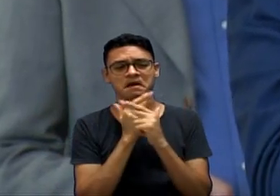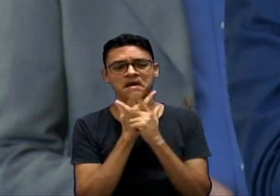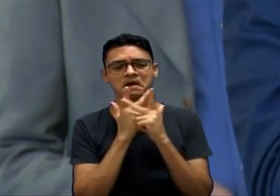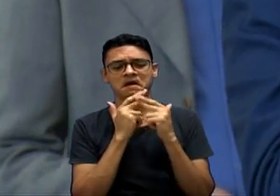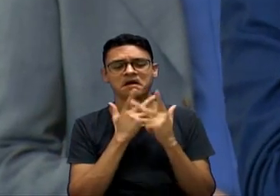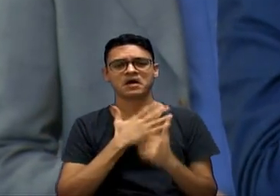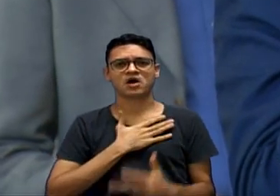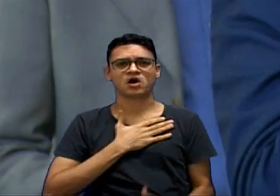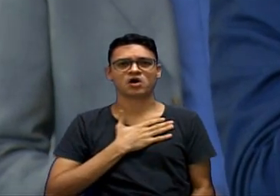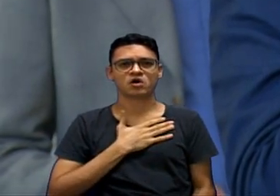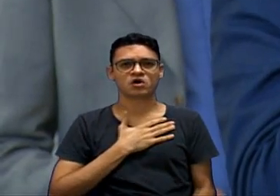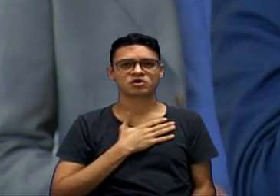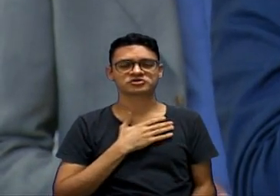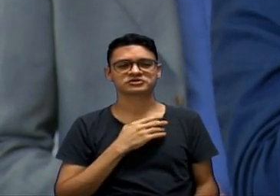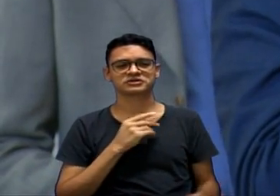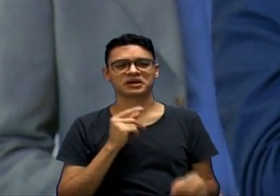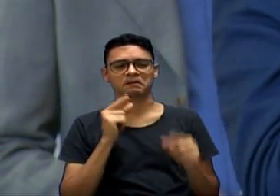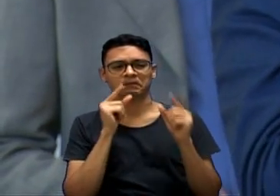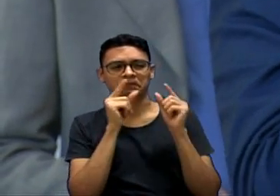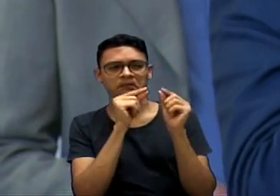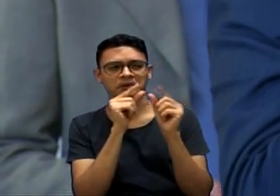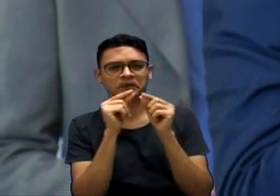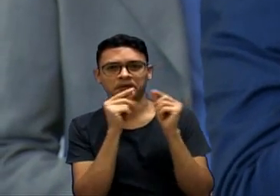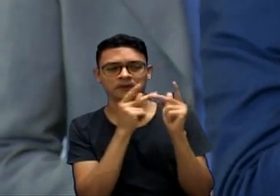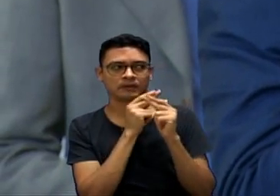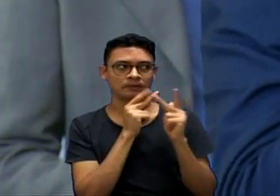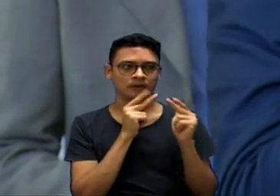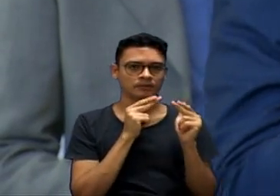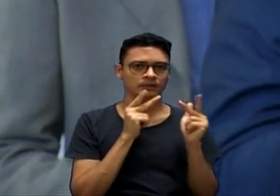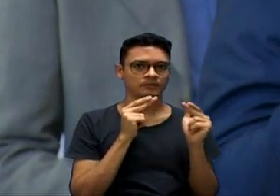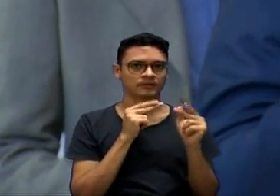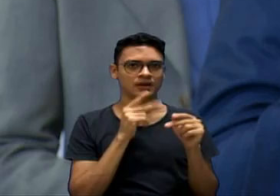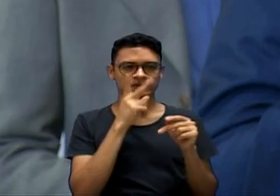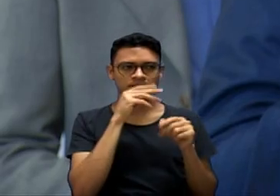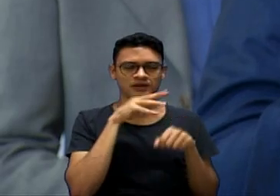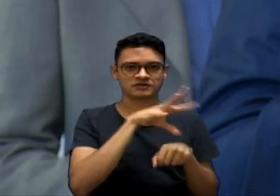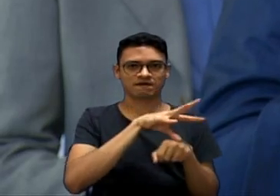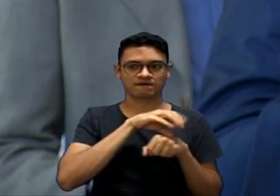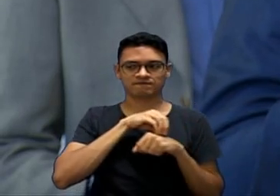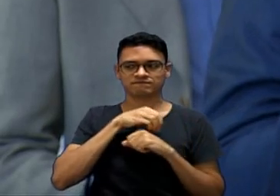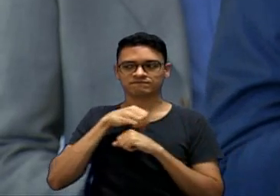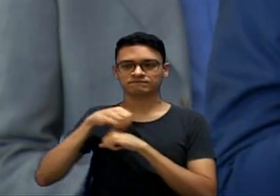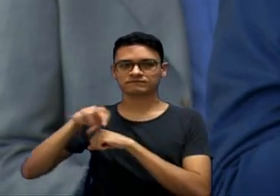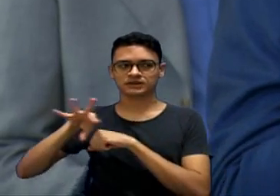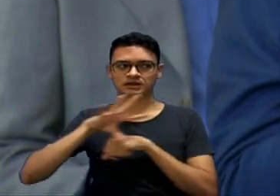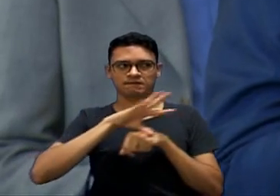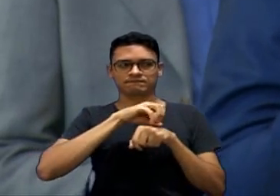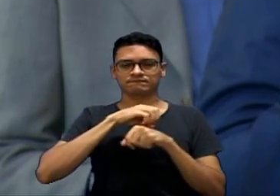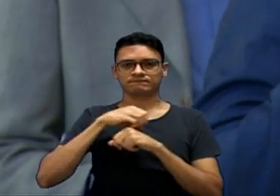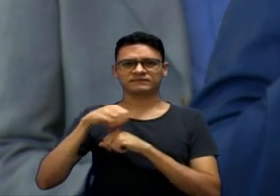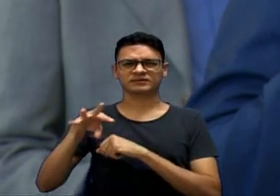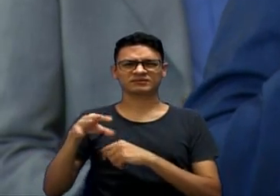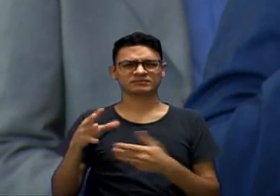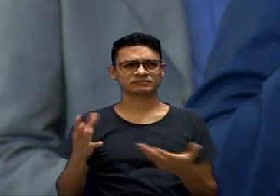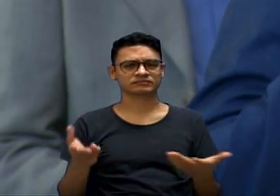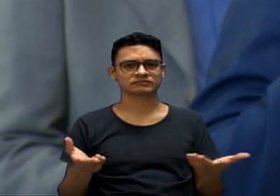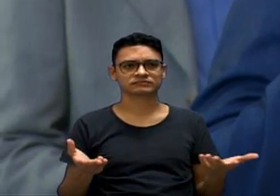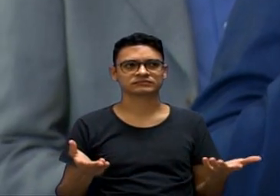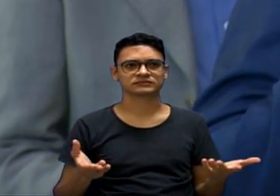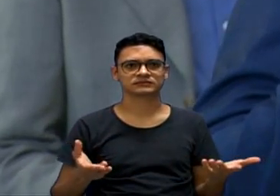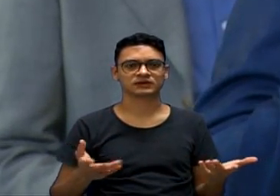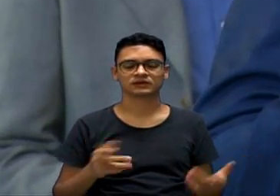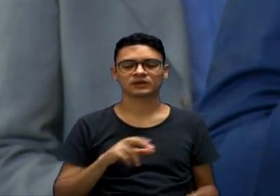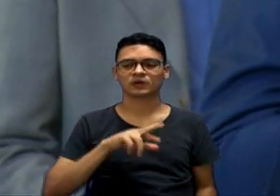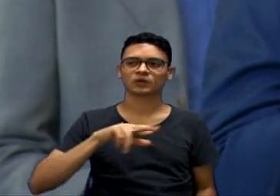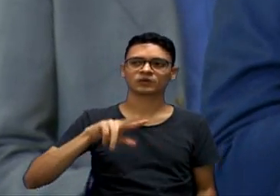o Zé Povinho, que leva e traz dentro da Câmara. Eu acho que a gente tem que... Não é